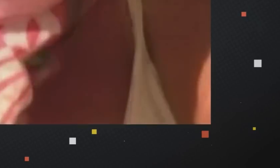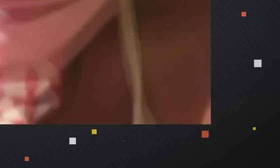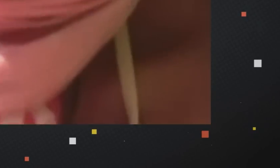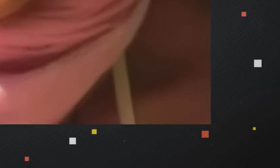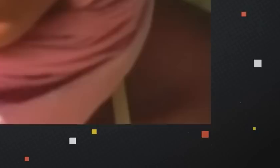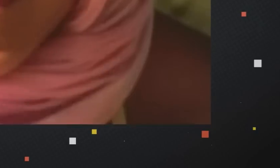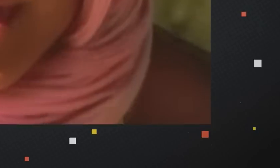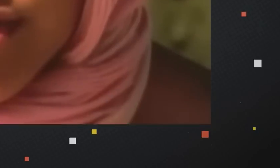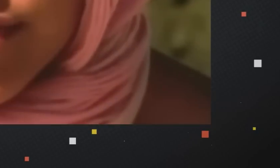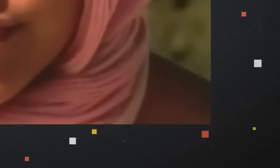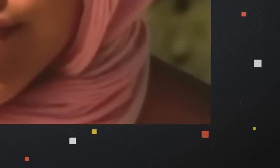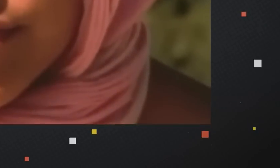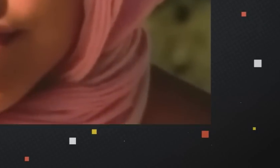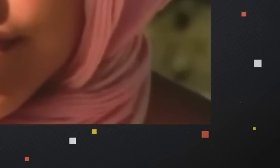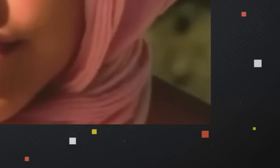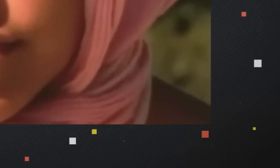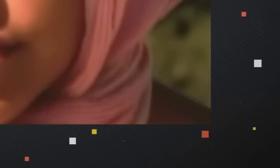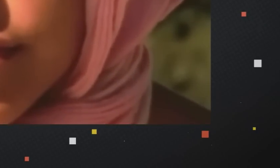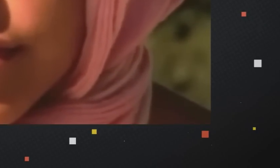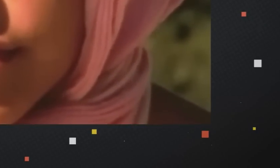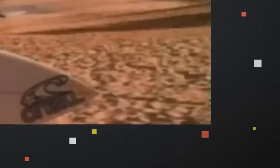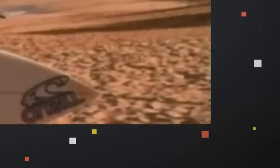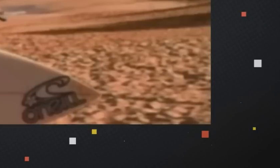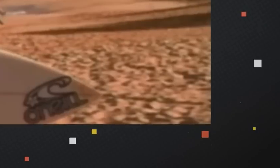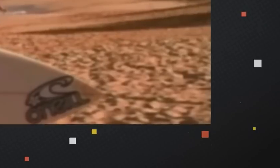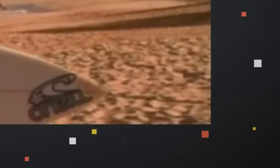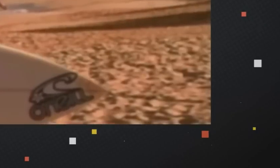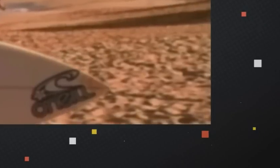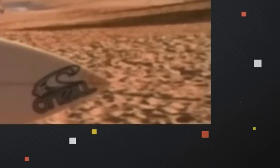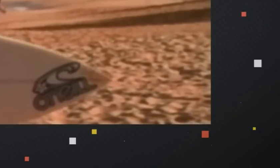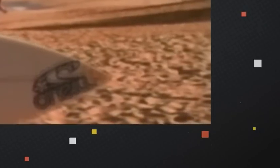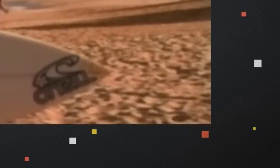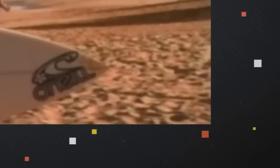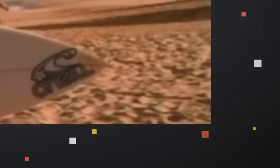I need you, 'cause I